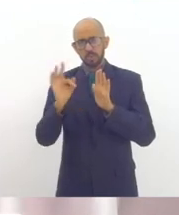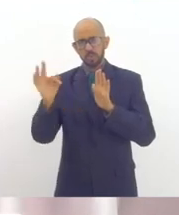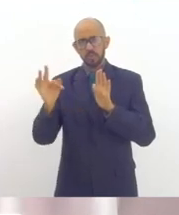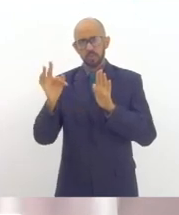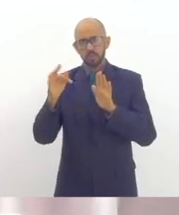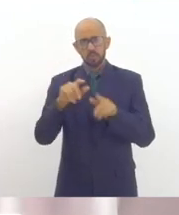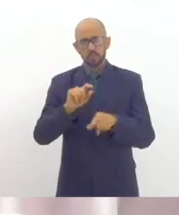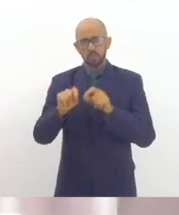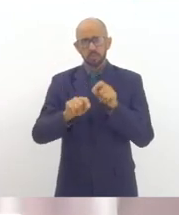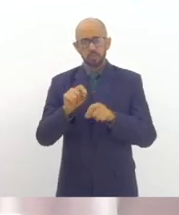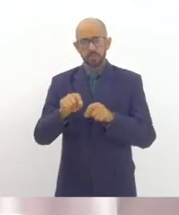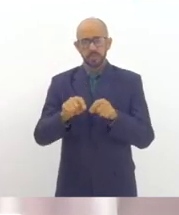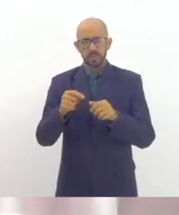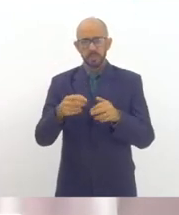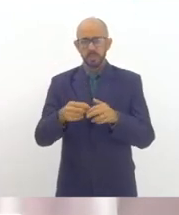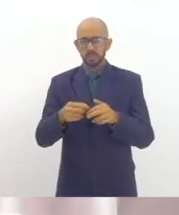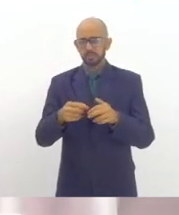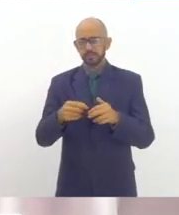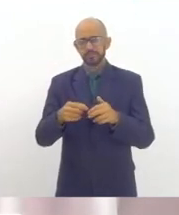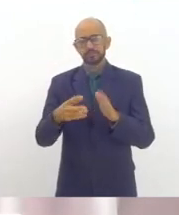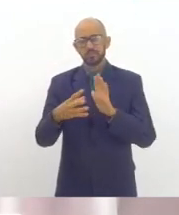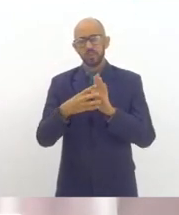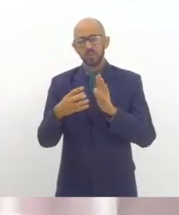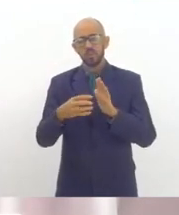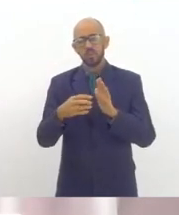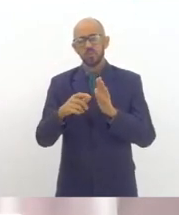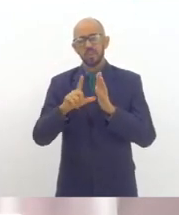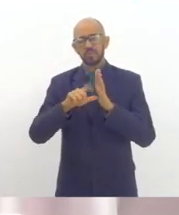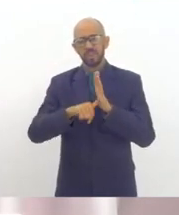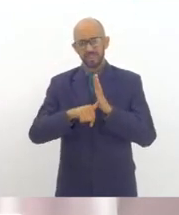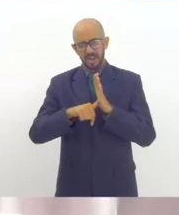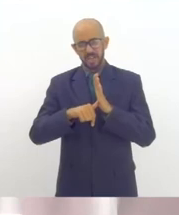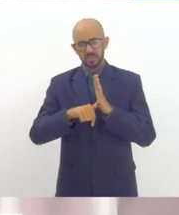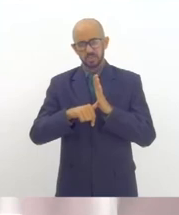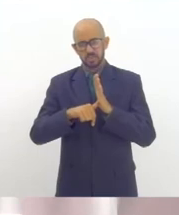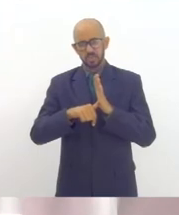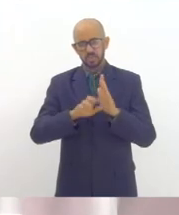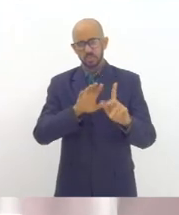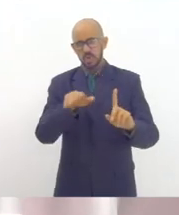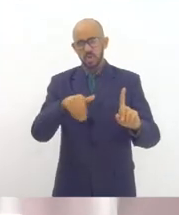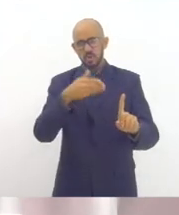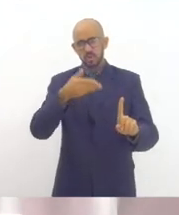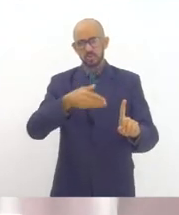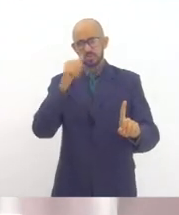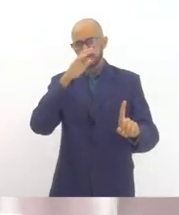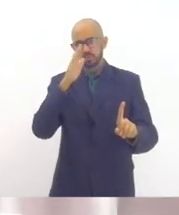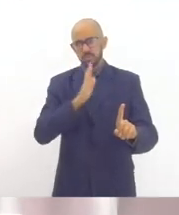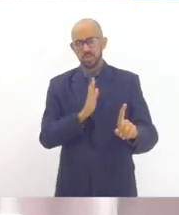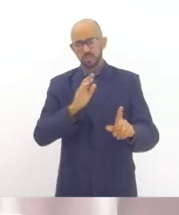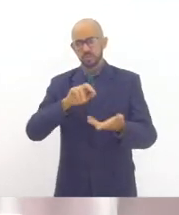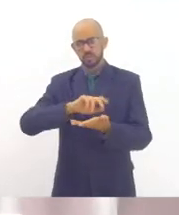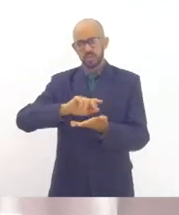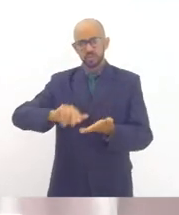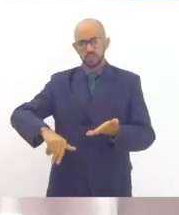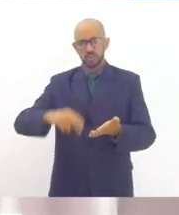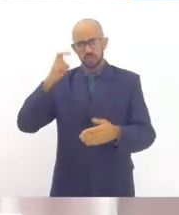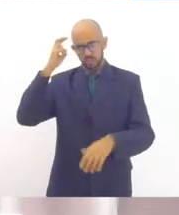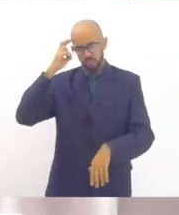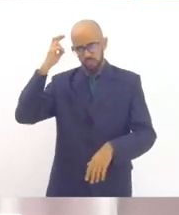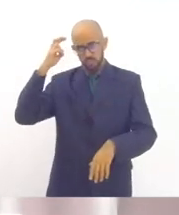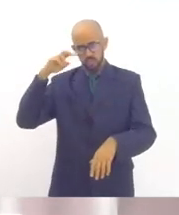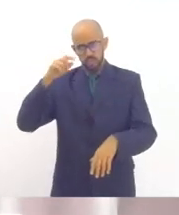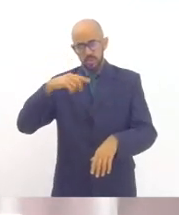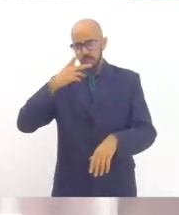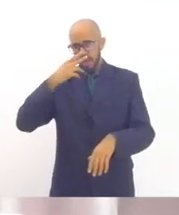parecem atrasadas do ponto de vista do reconhecimento do lugar que o Brasil ocupa no mundo e da sua diversidade. Por exemplo, nos parece